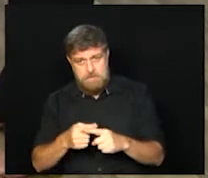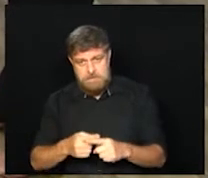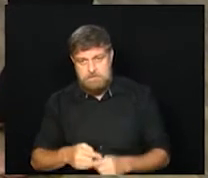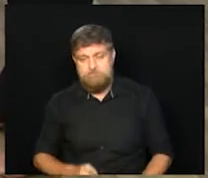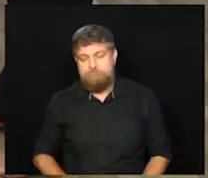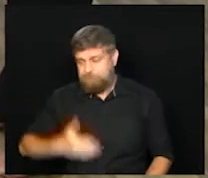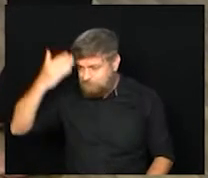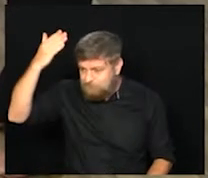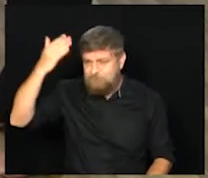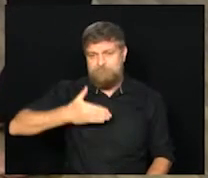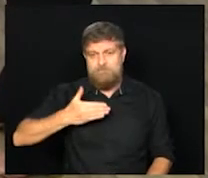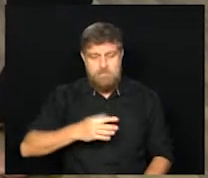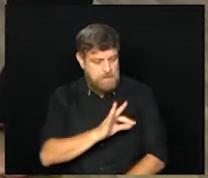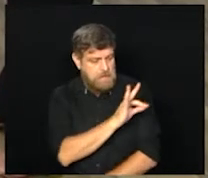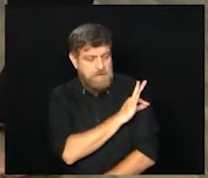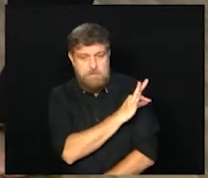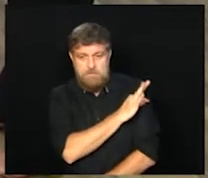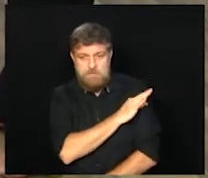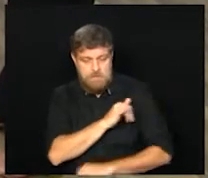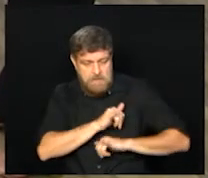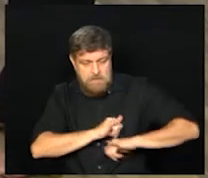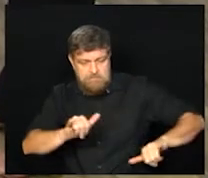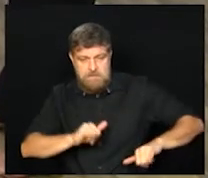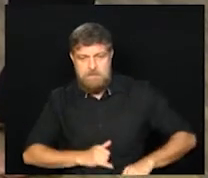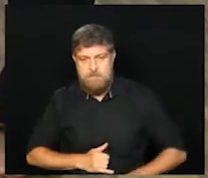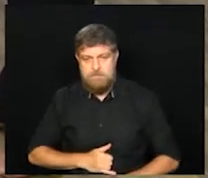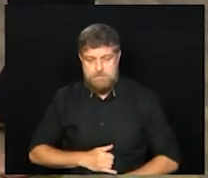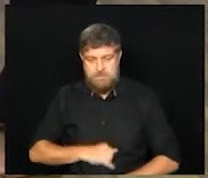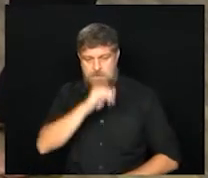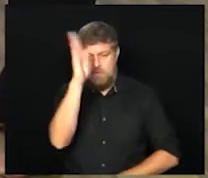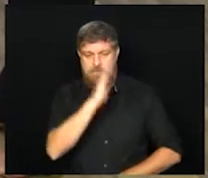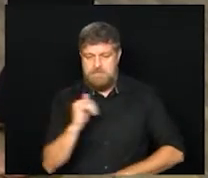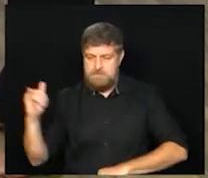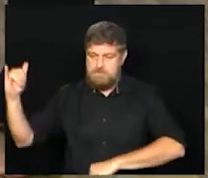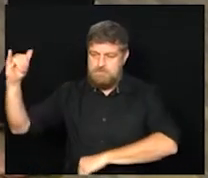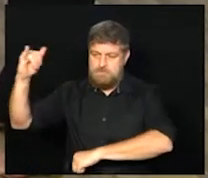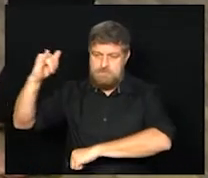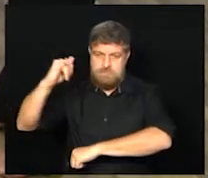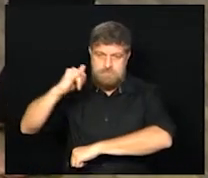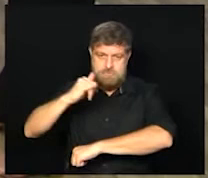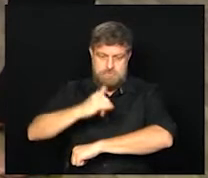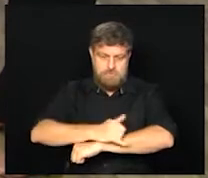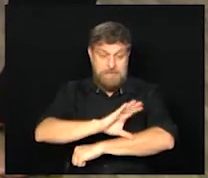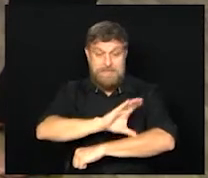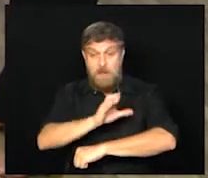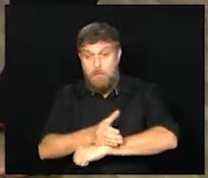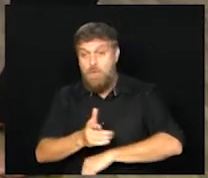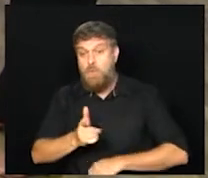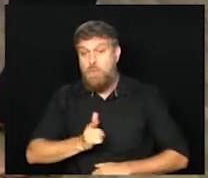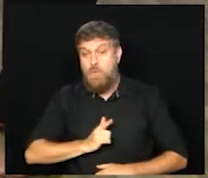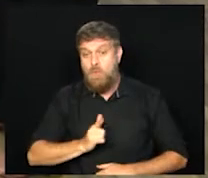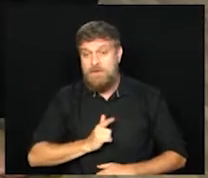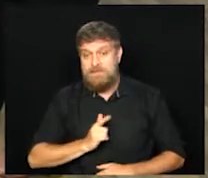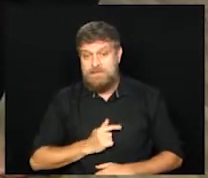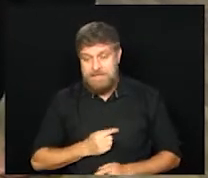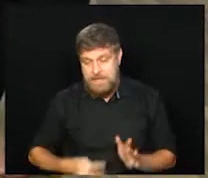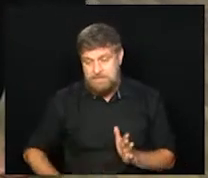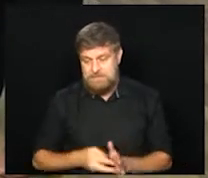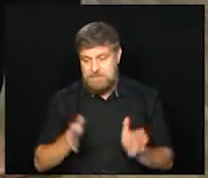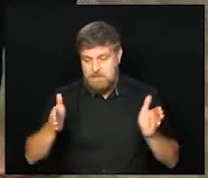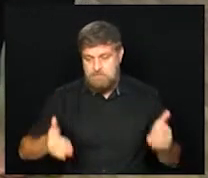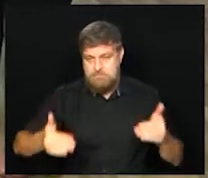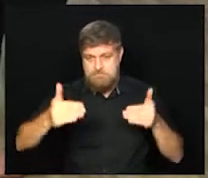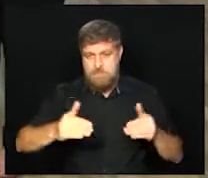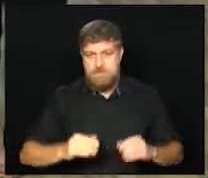confirmado, inclusive, pela Prefeitura, que chegou aqui no Brasil, aqui no aeroporto de Viracopos, um terceiro lote,